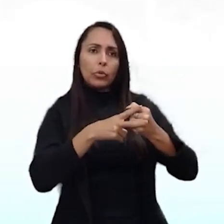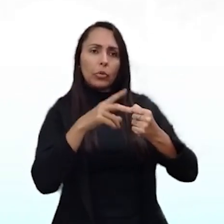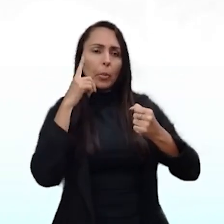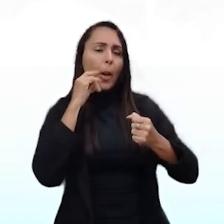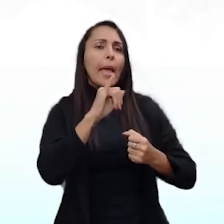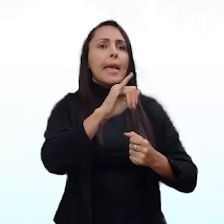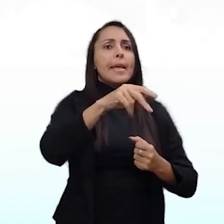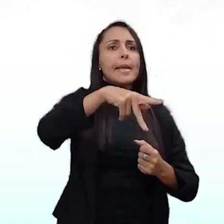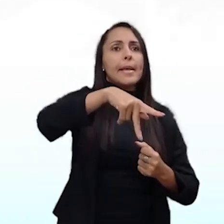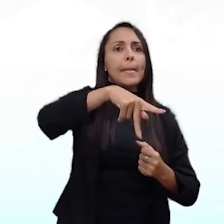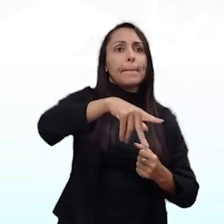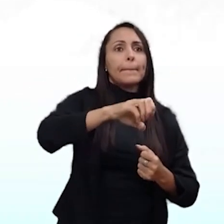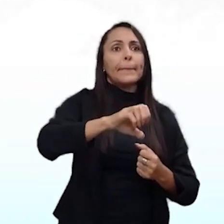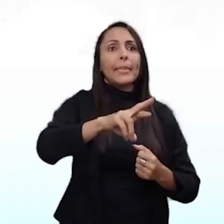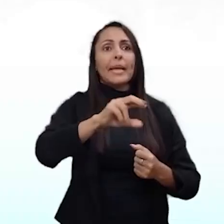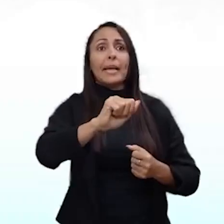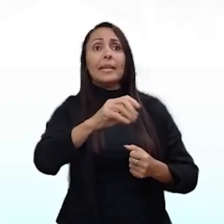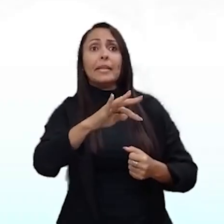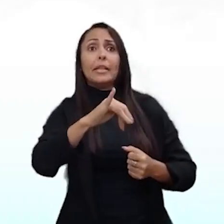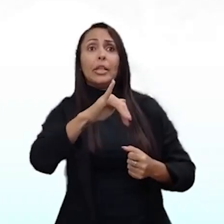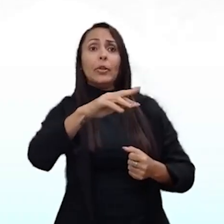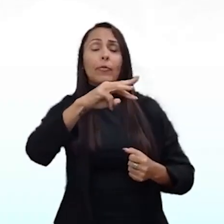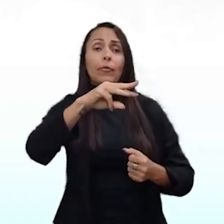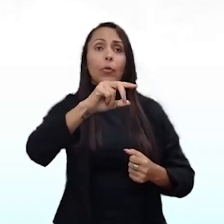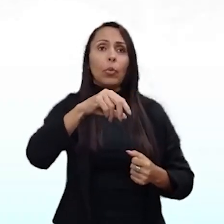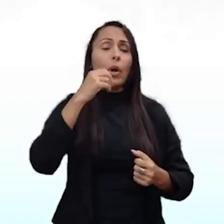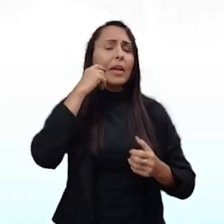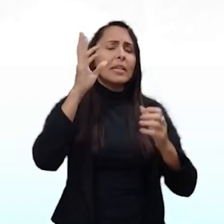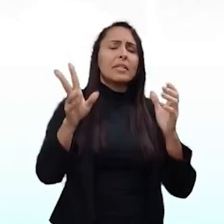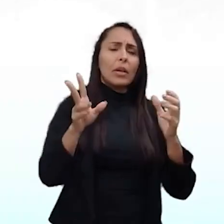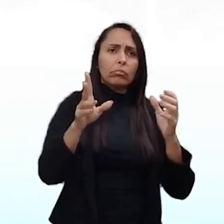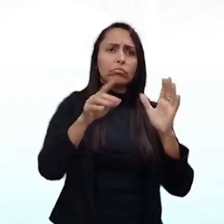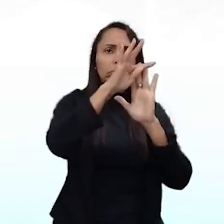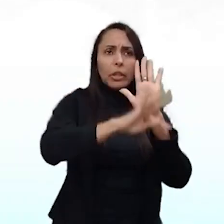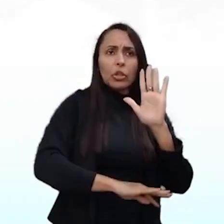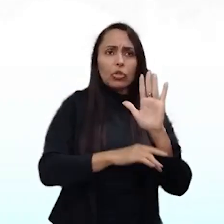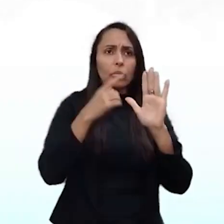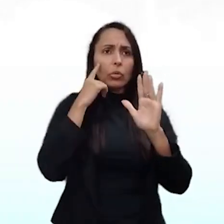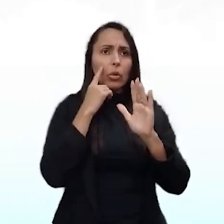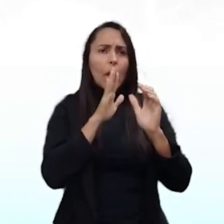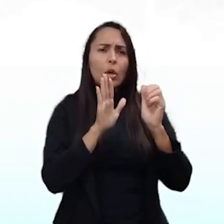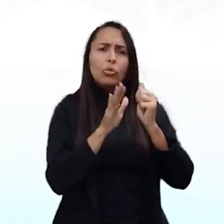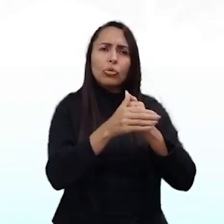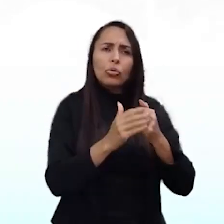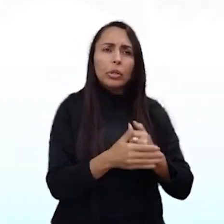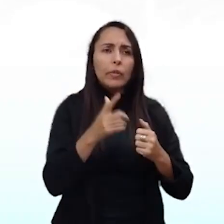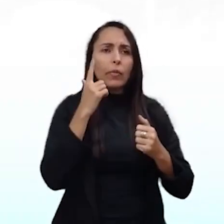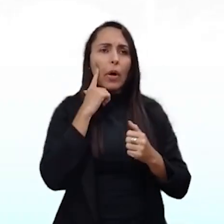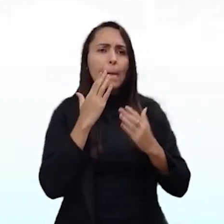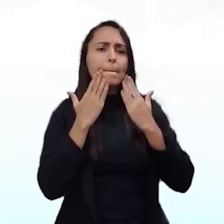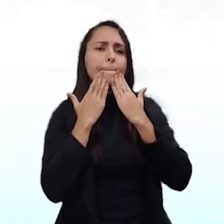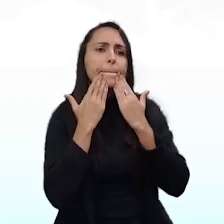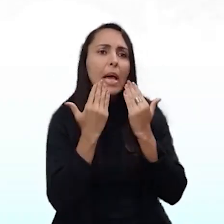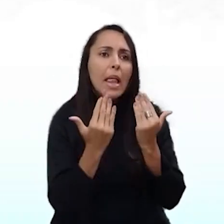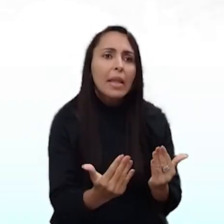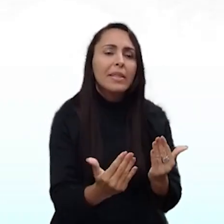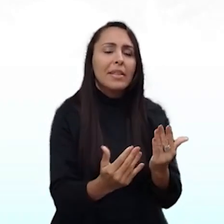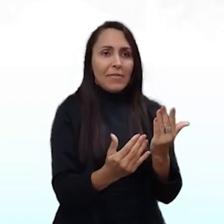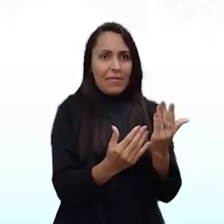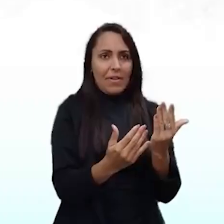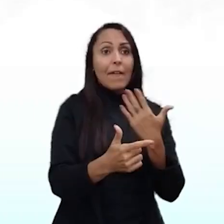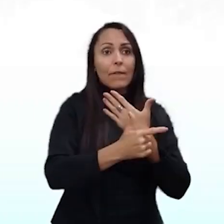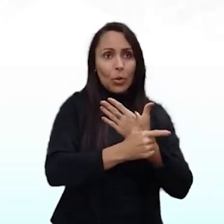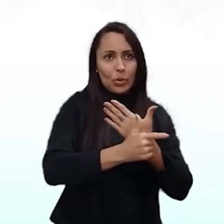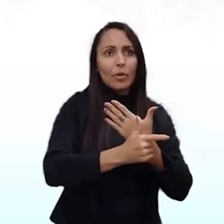imperativo. Isso aí, tipologicamente, isso é um texto injuntivo. A função é apelativa,